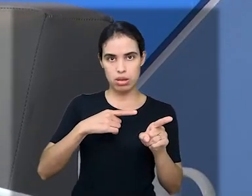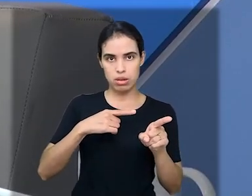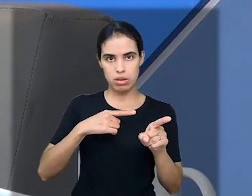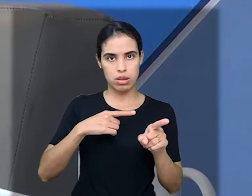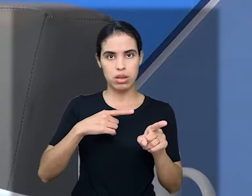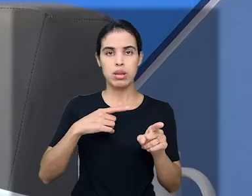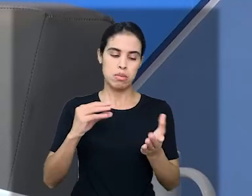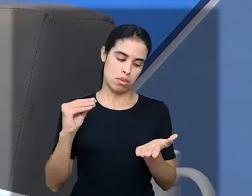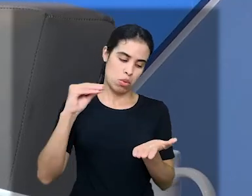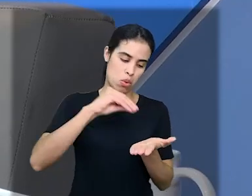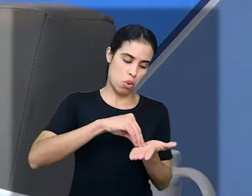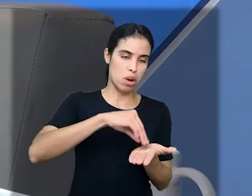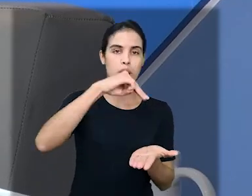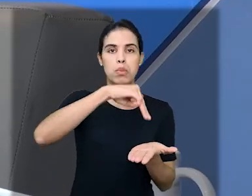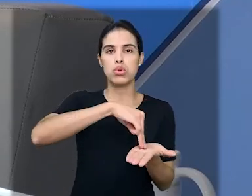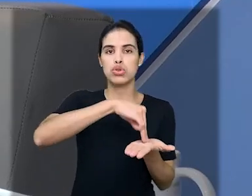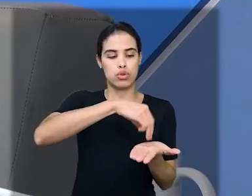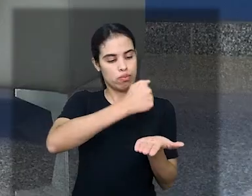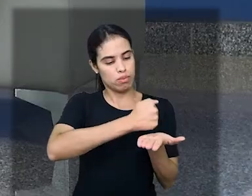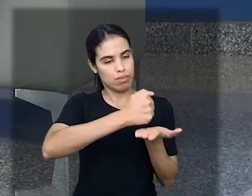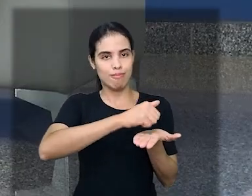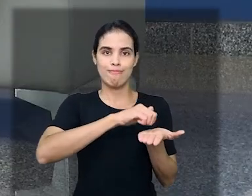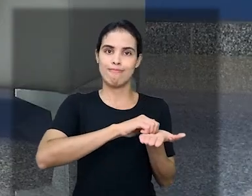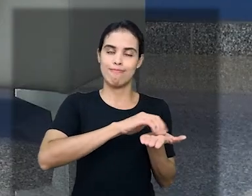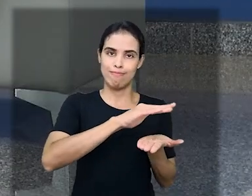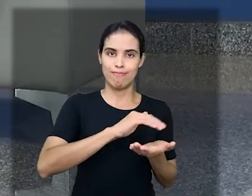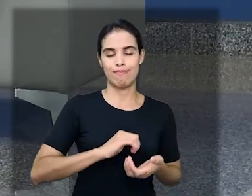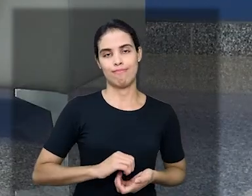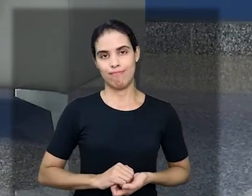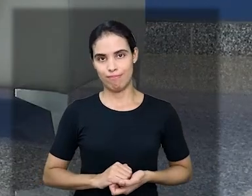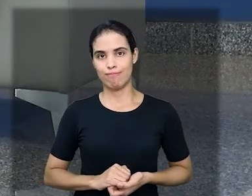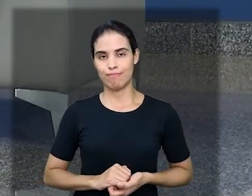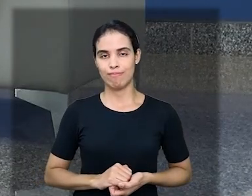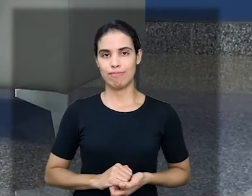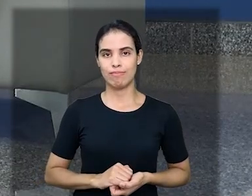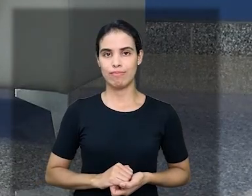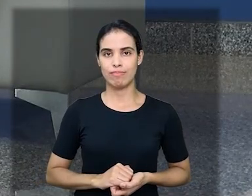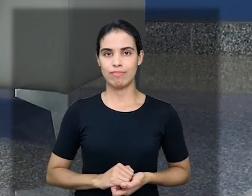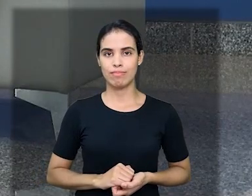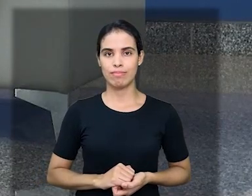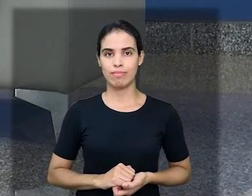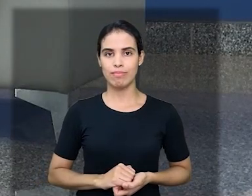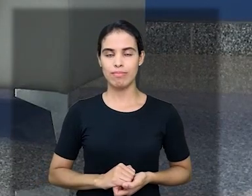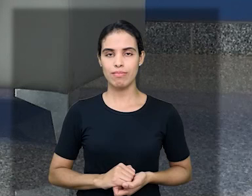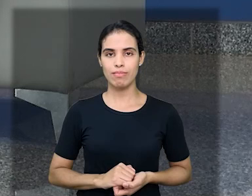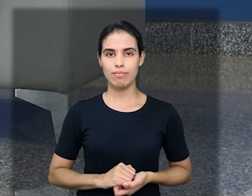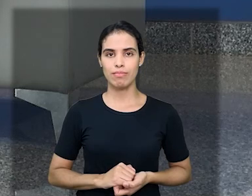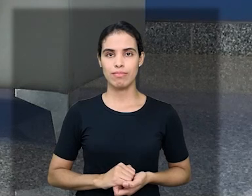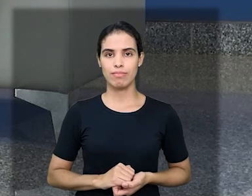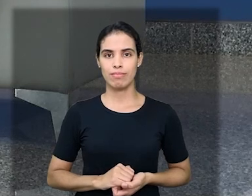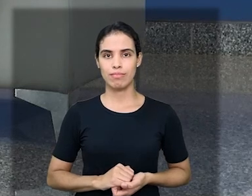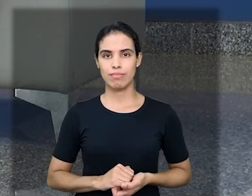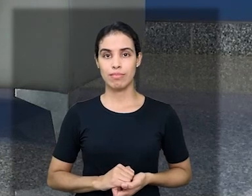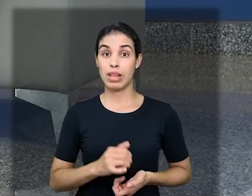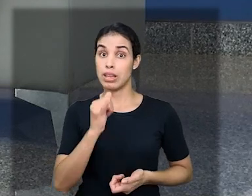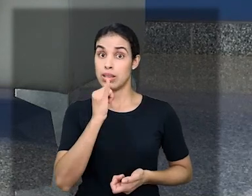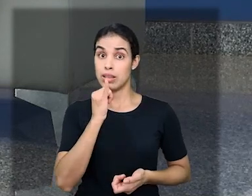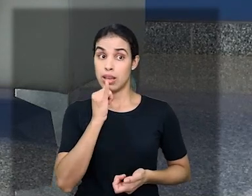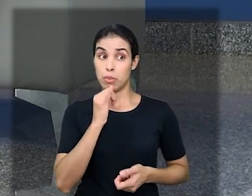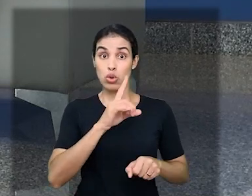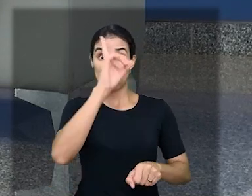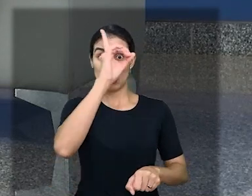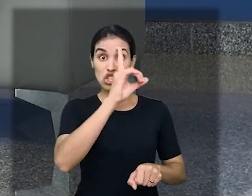especial. Basta a aplicação da justa causa. Só que para a empresa aplicar a justa causa para um